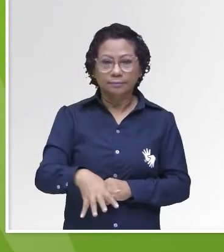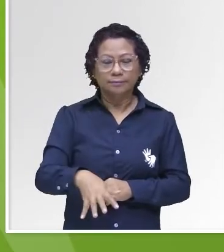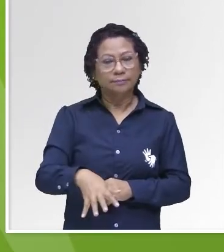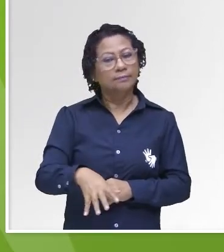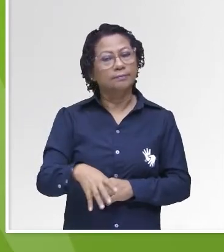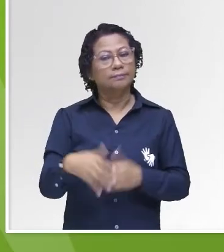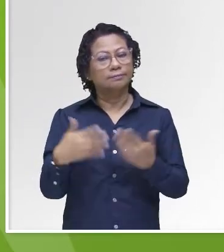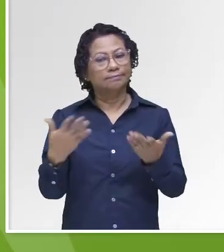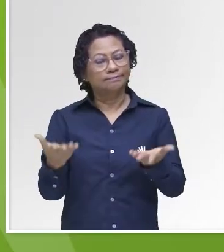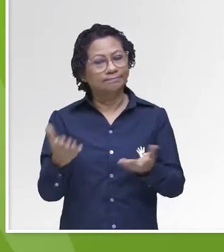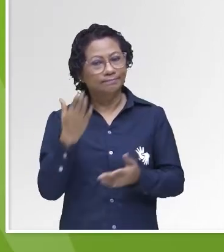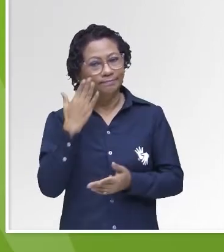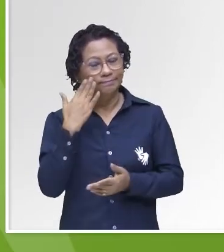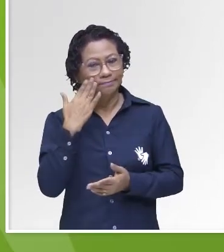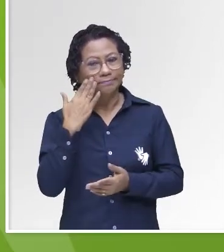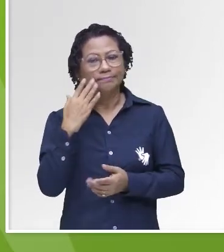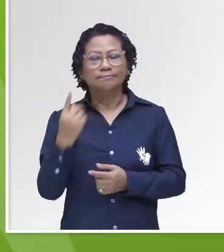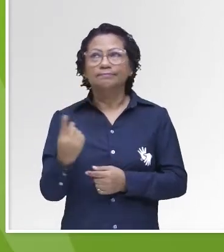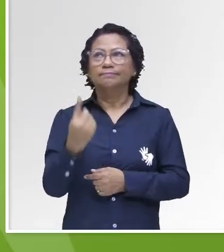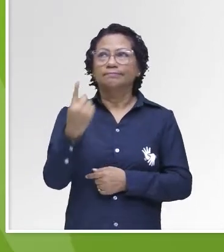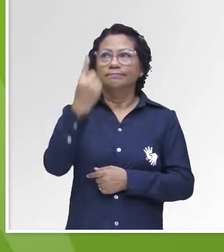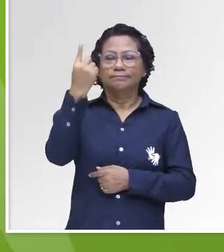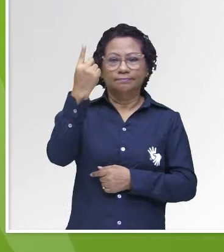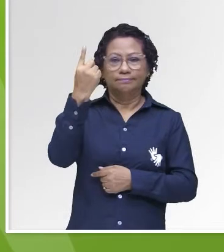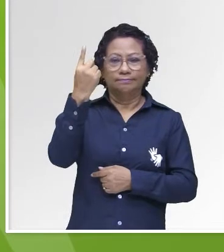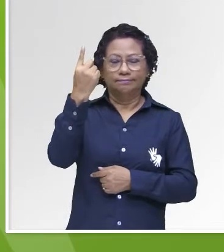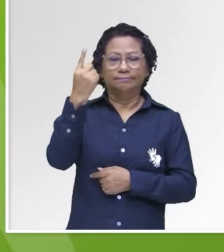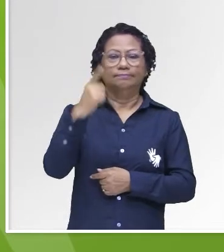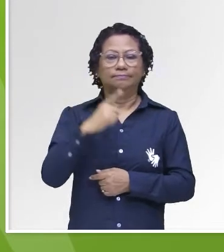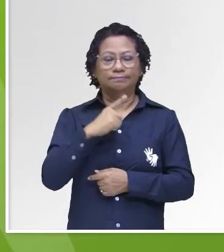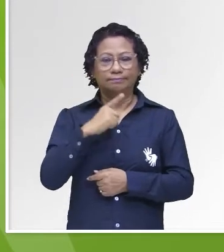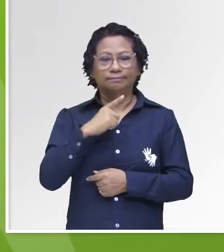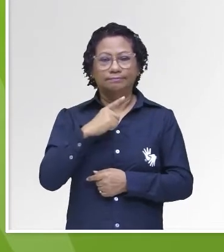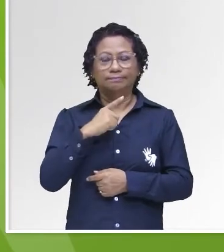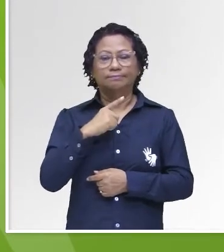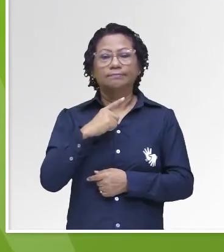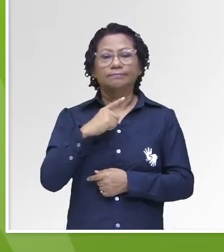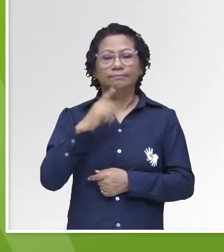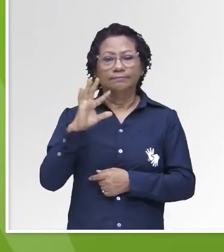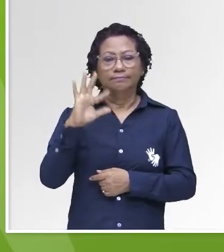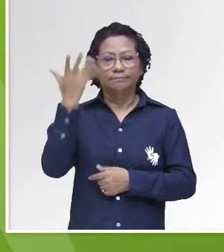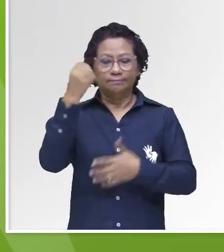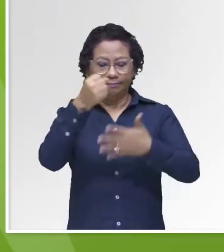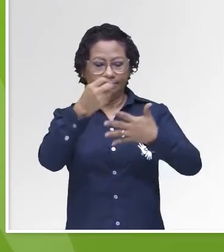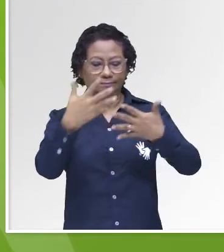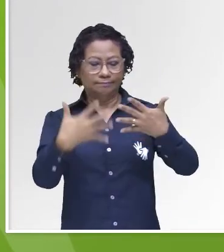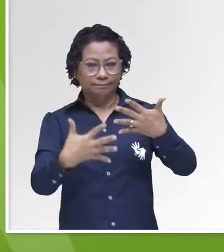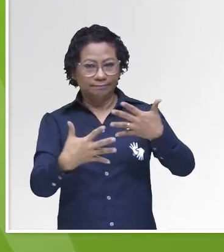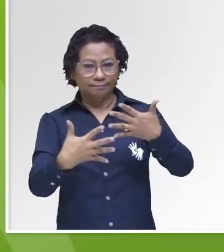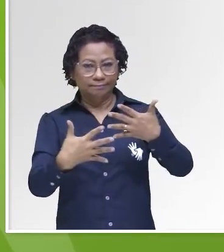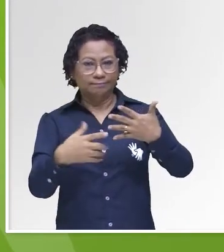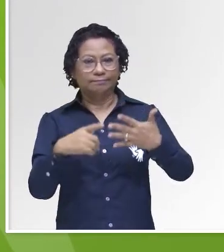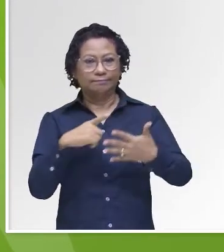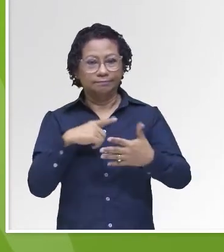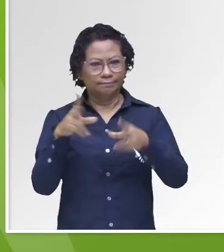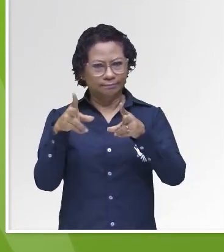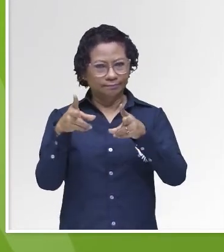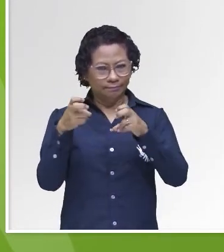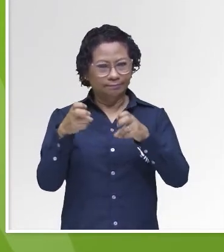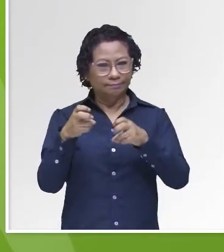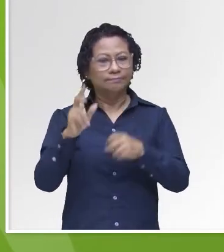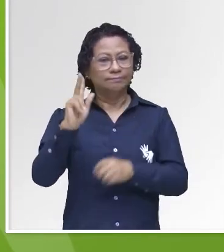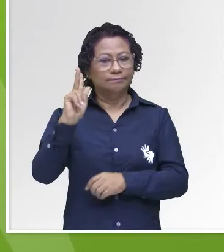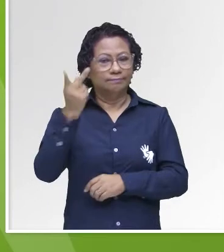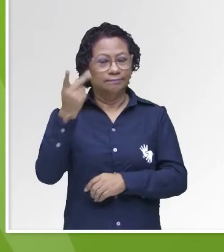que é determinado aí pela altura igual a gravidade vezes o tempo ao quadrado sobre 2, certo?